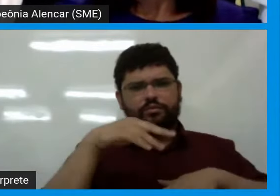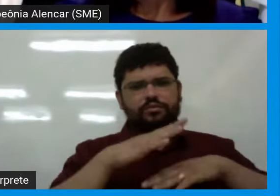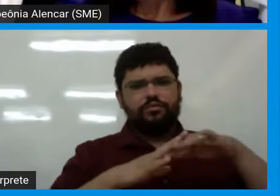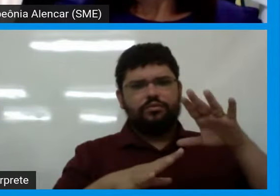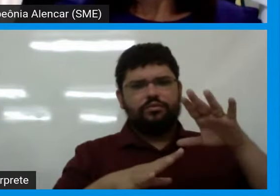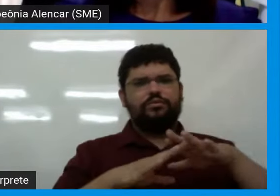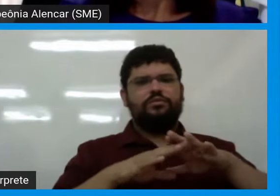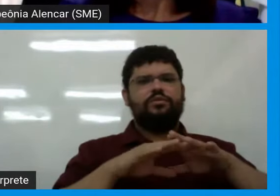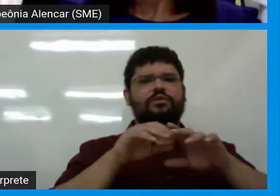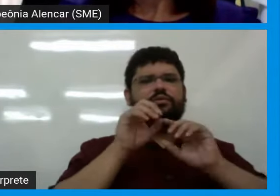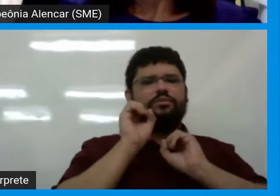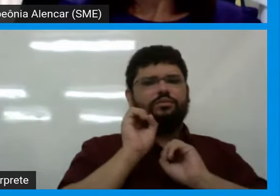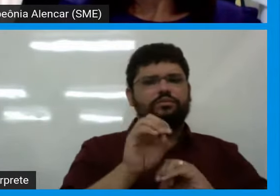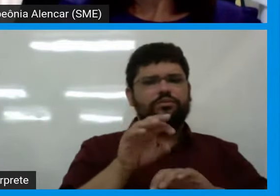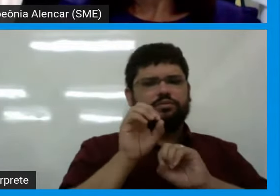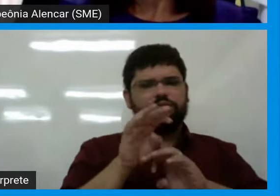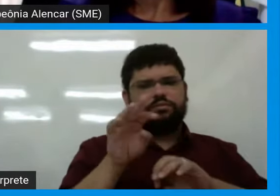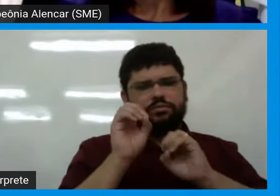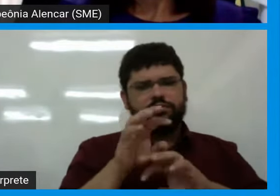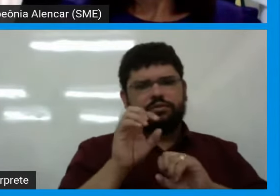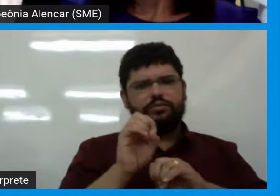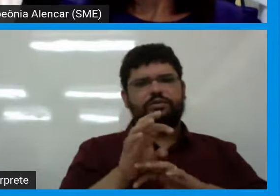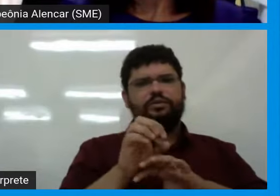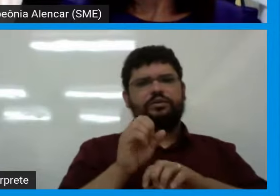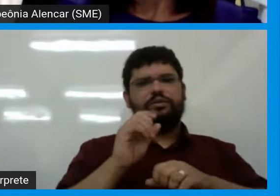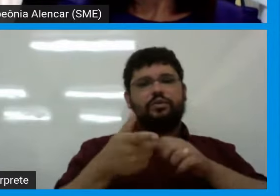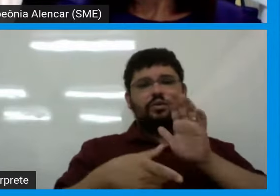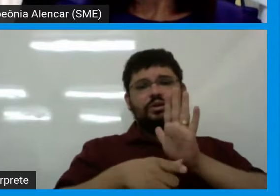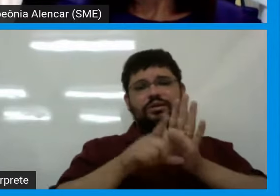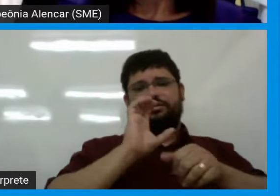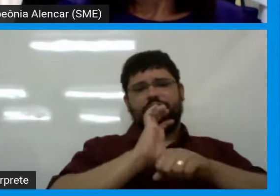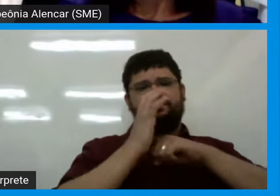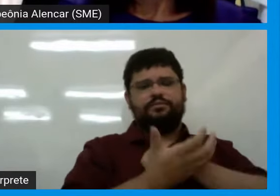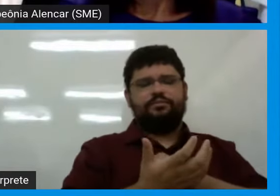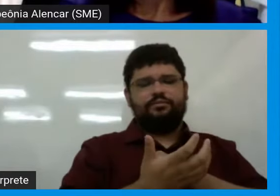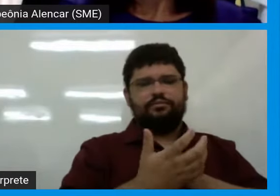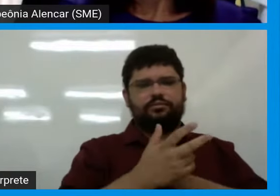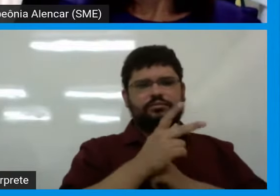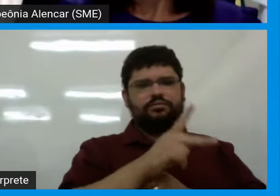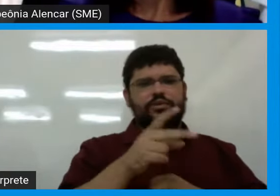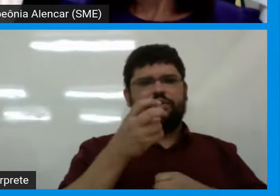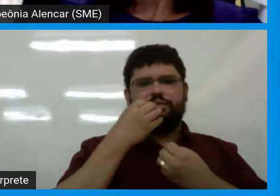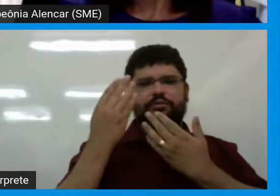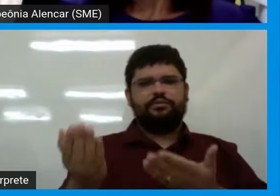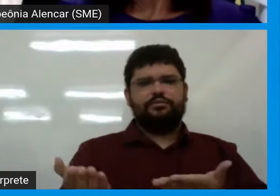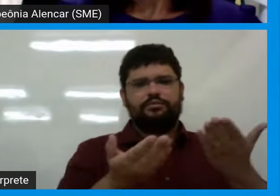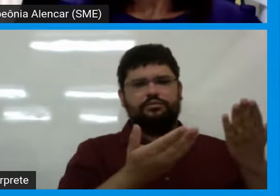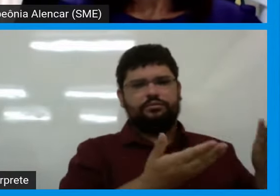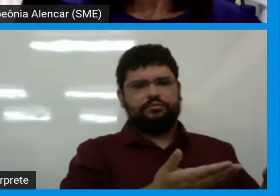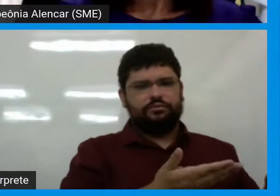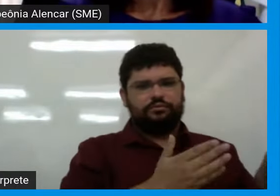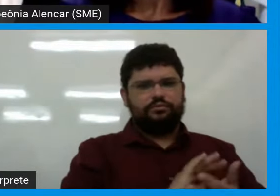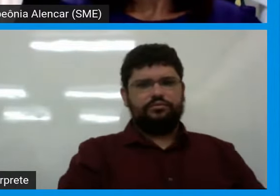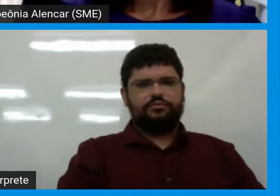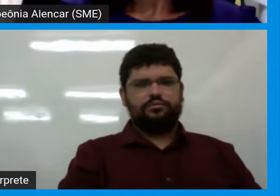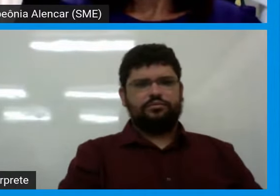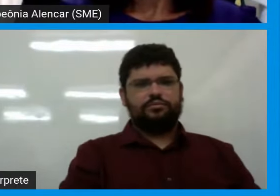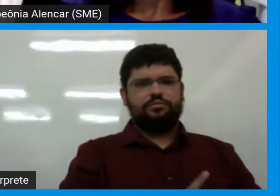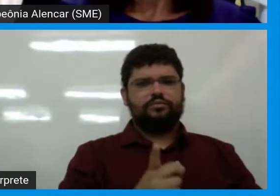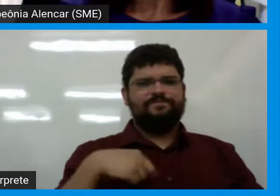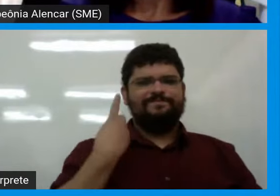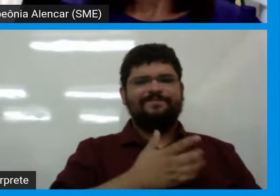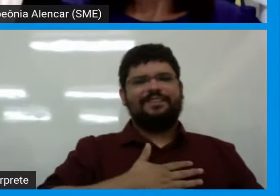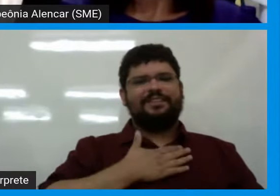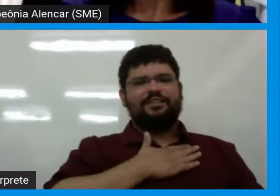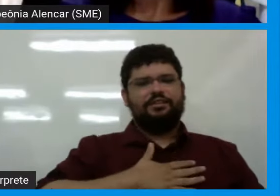desde o início da pandemia. Então, professor, seja bem-vindo, estamos muito felizes em